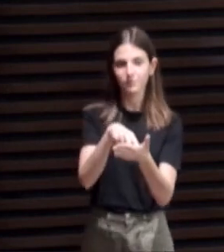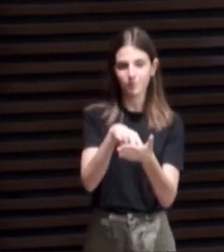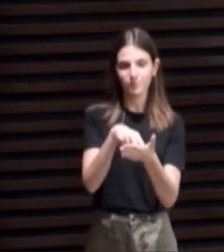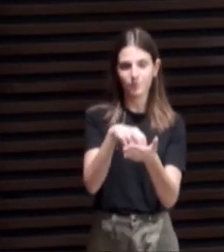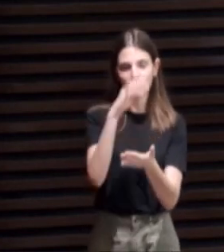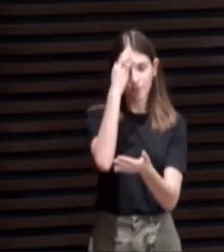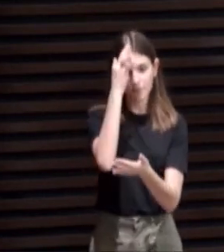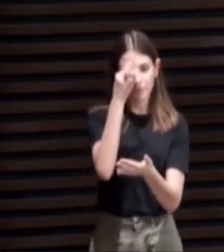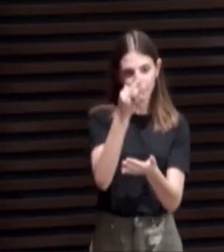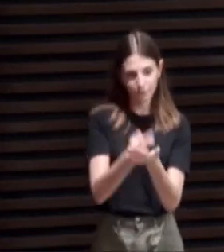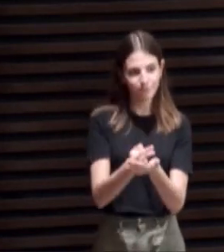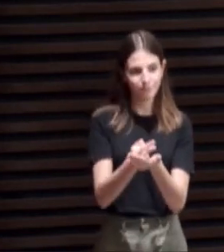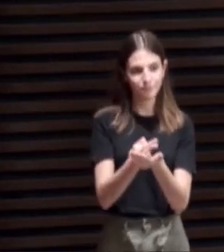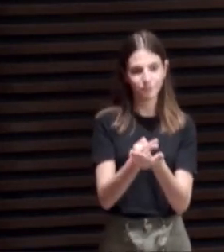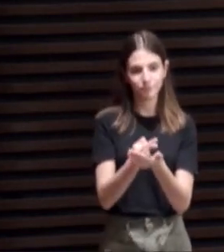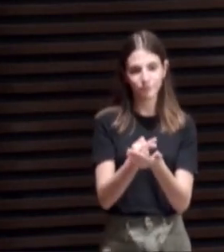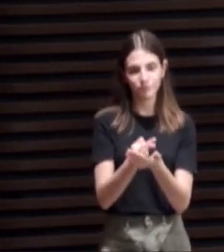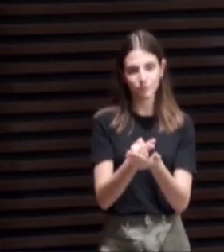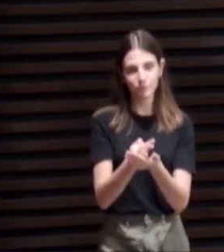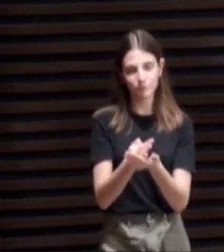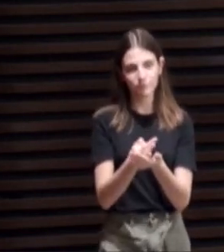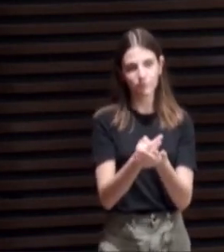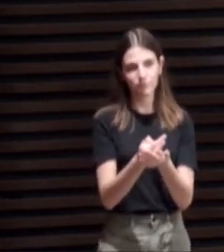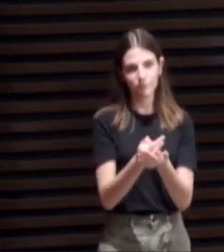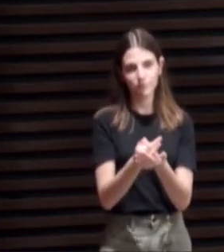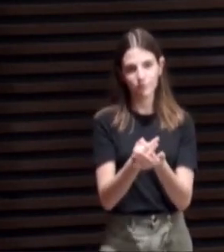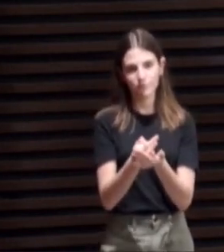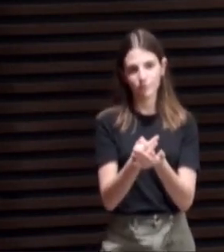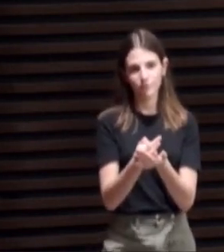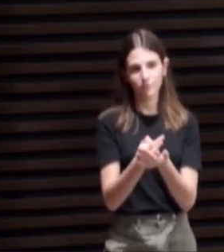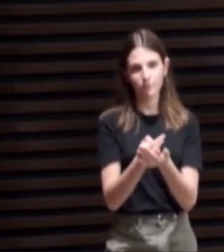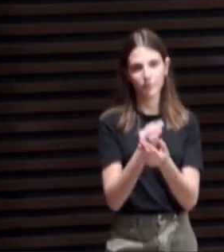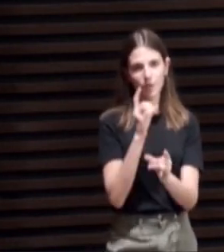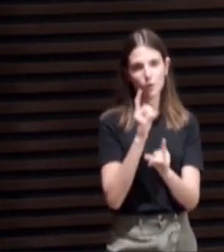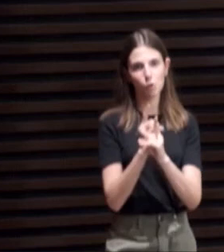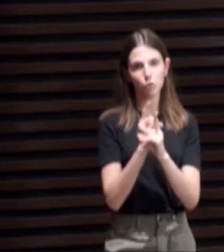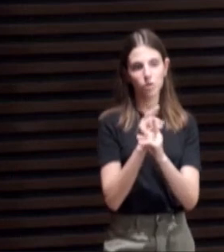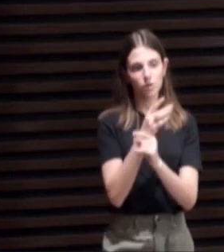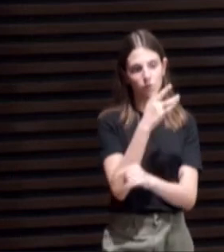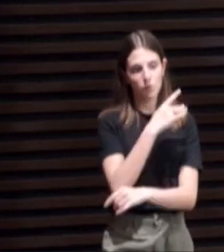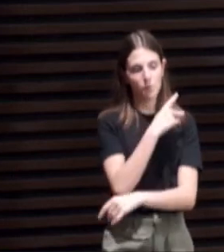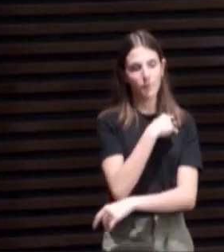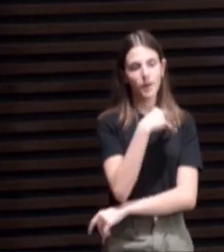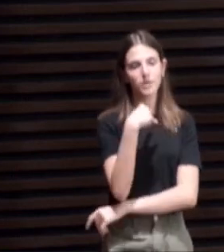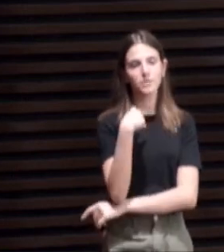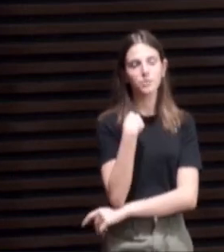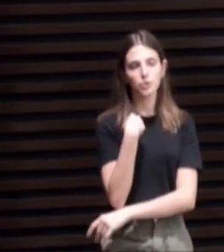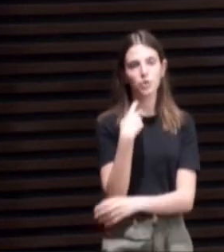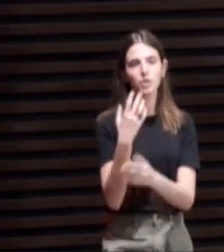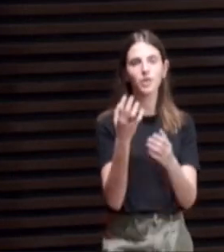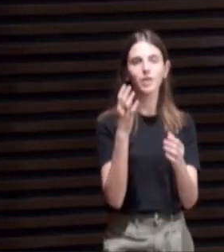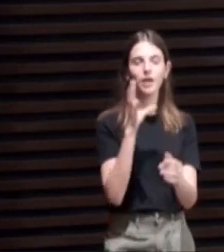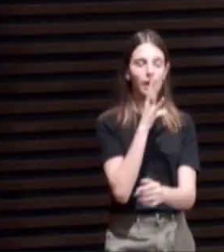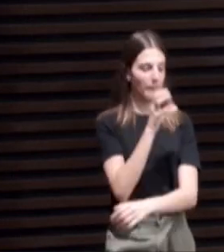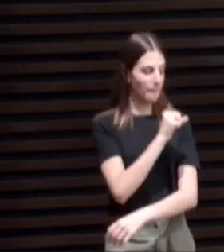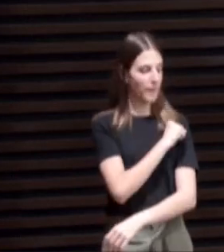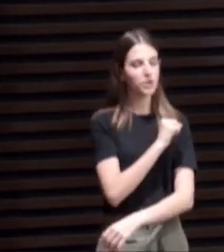todas as vezes que ela encontra um pastor que ama mais Jesus do que ela